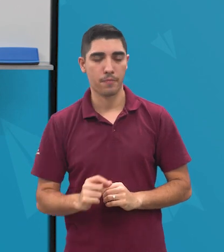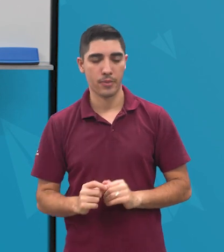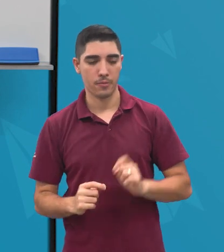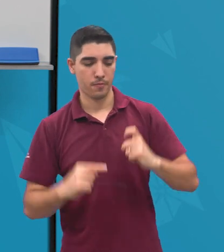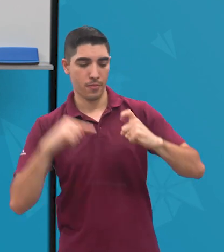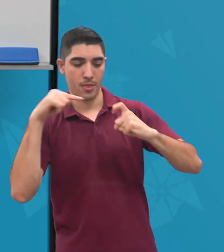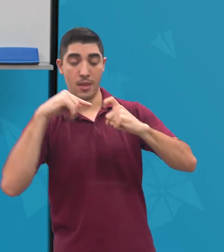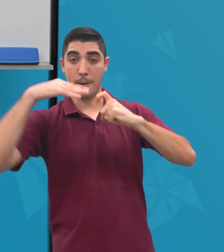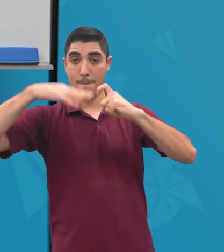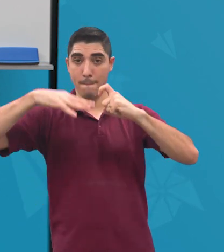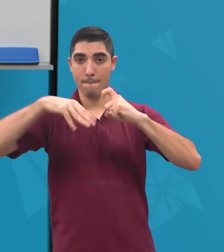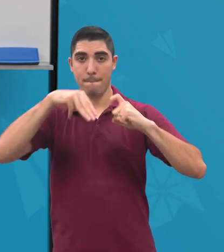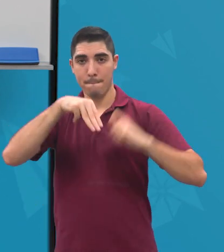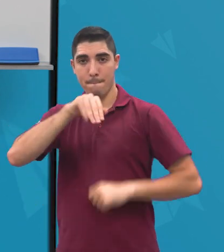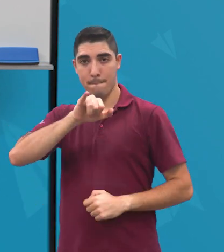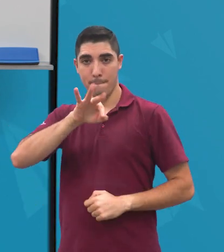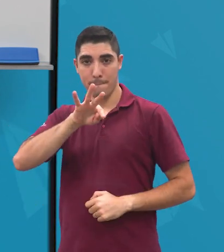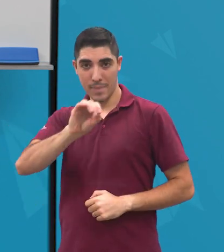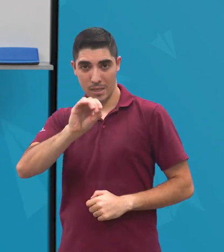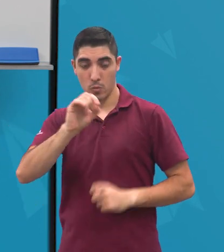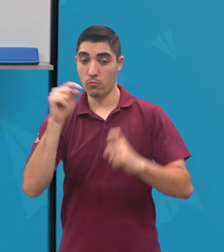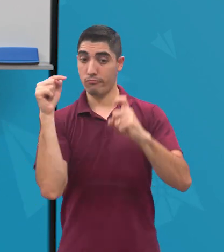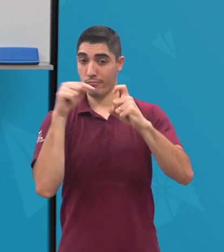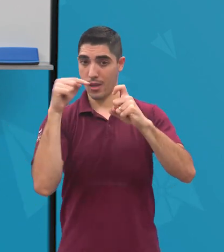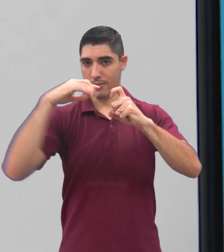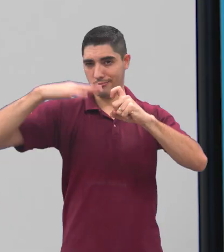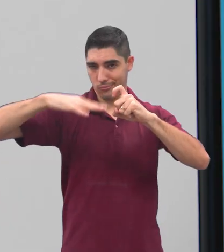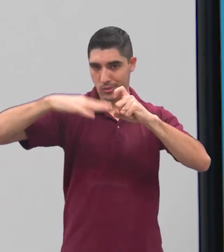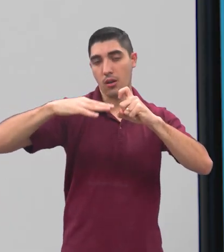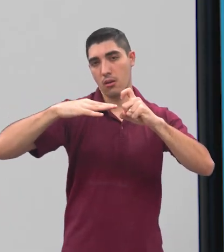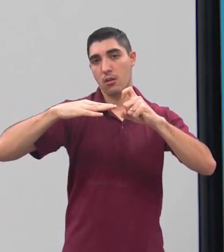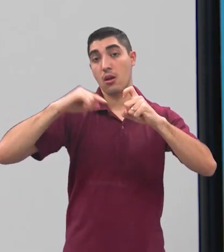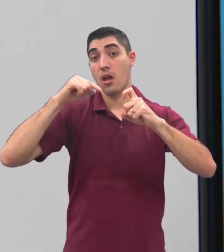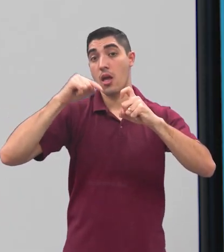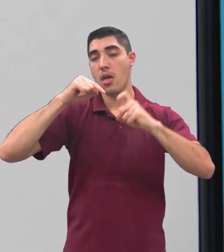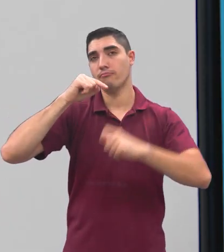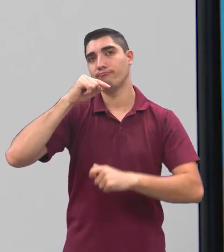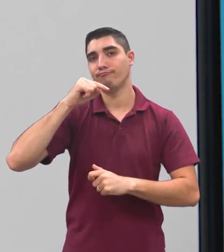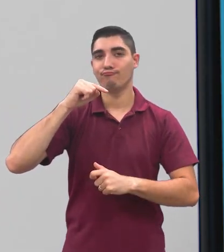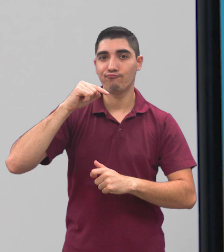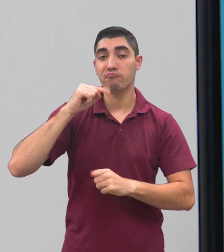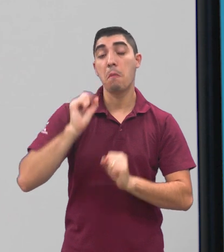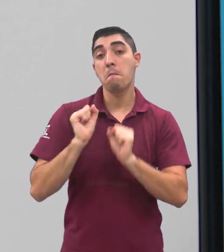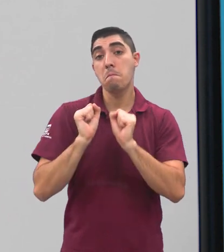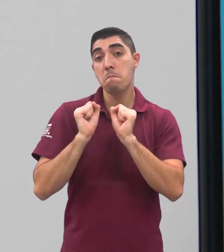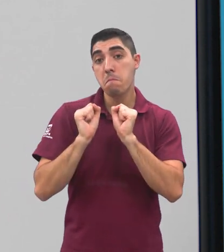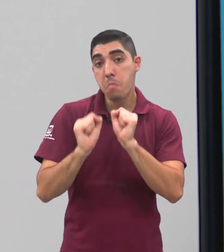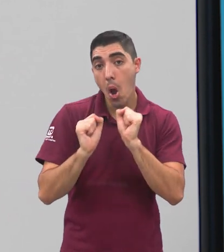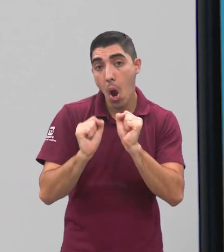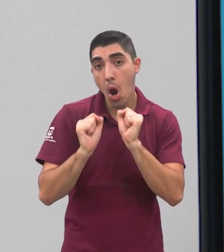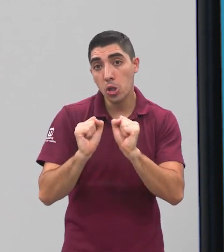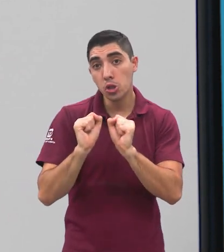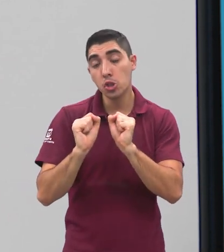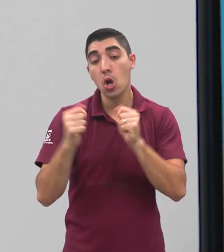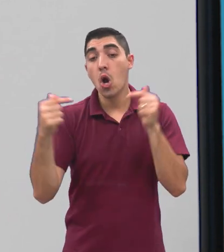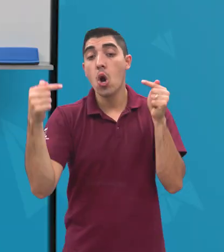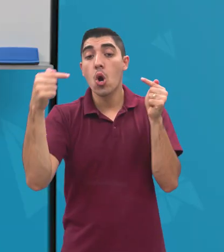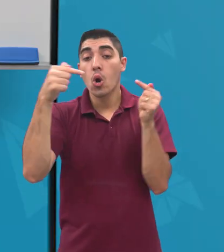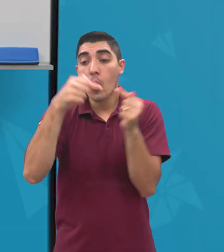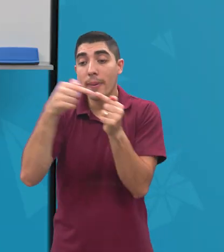o mito no centro de uma possibilidade de